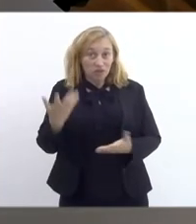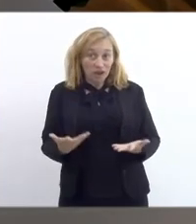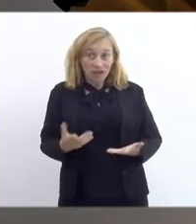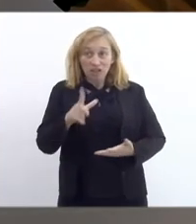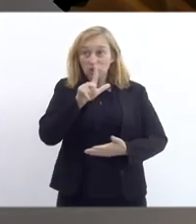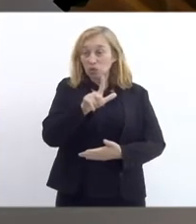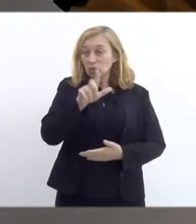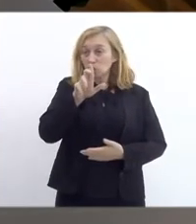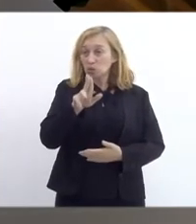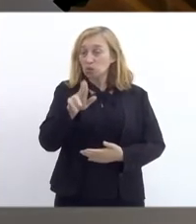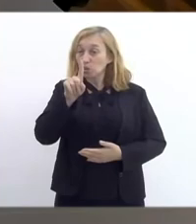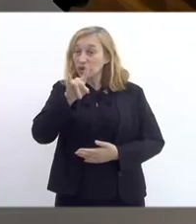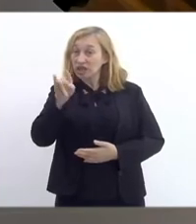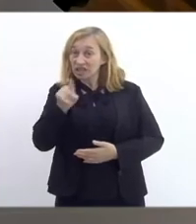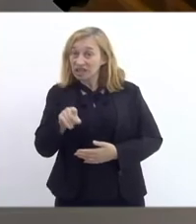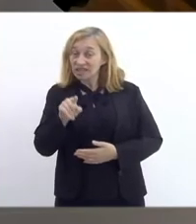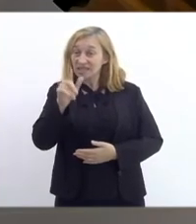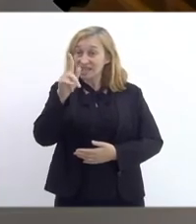que Luiz Gama é